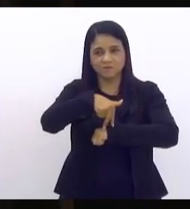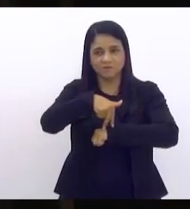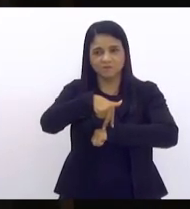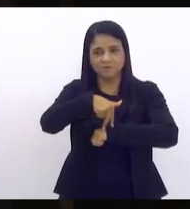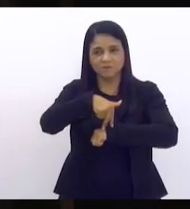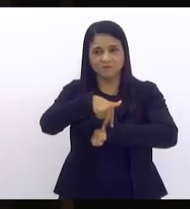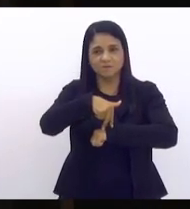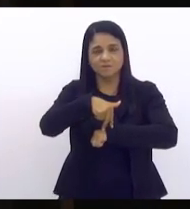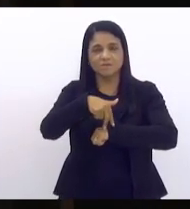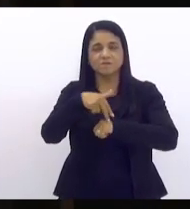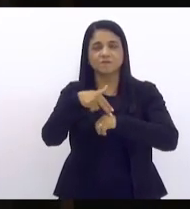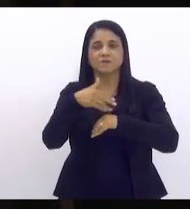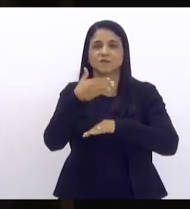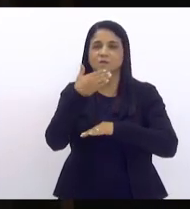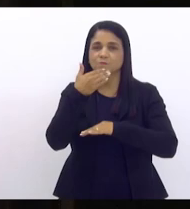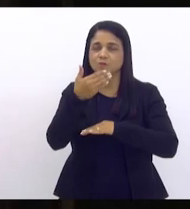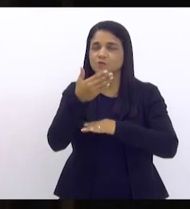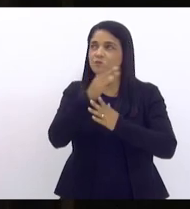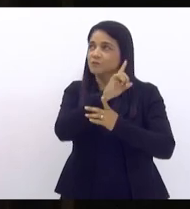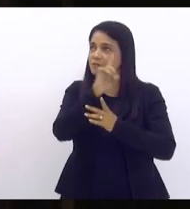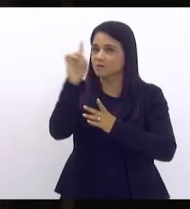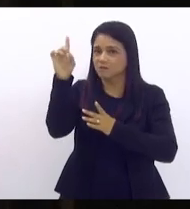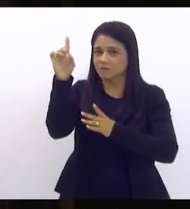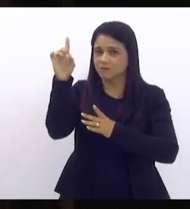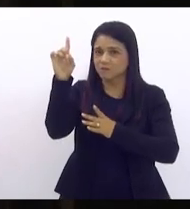invoquemos aquele que